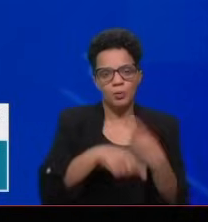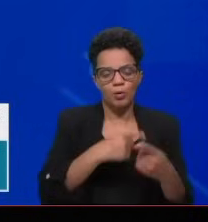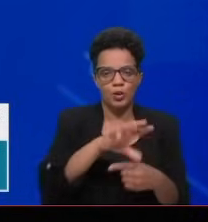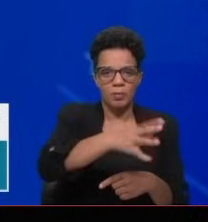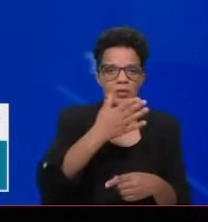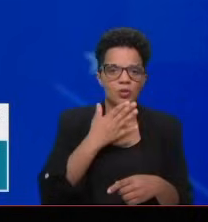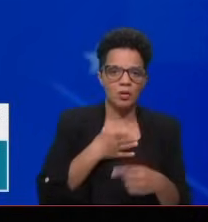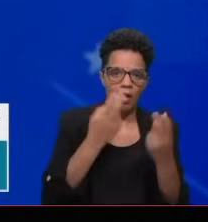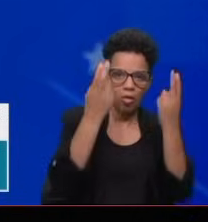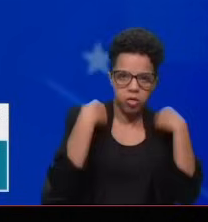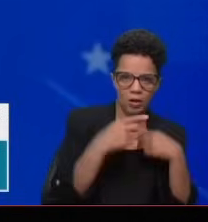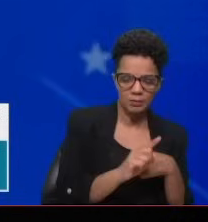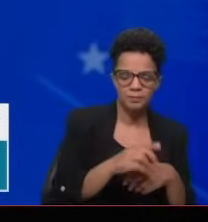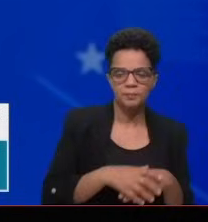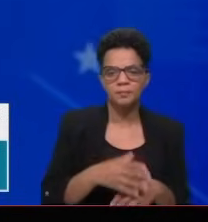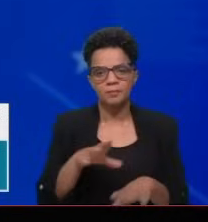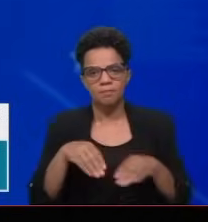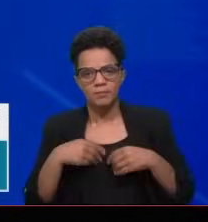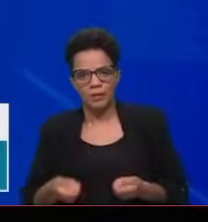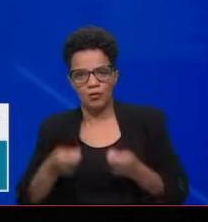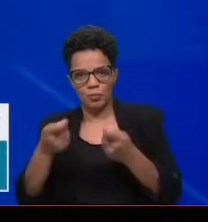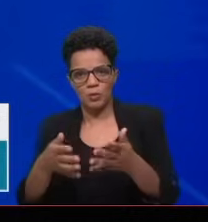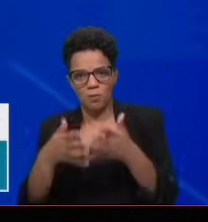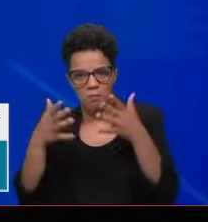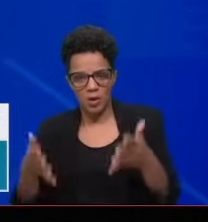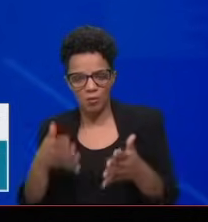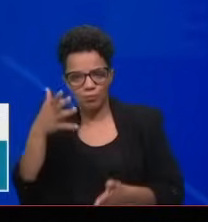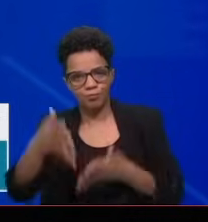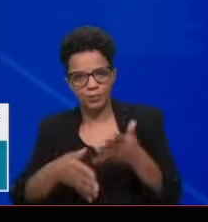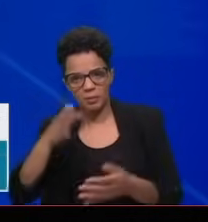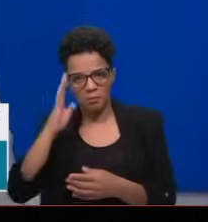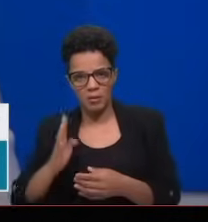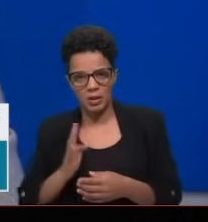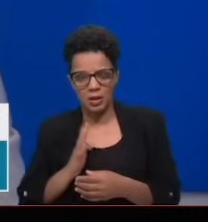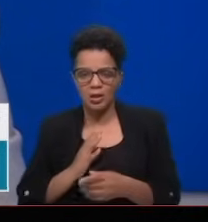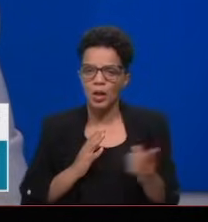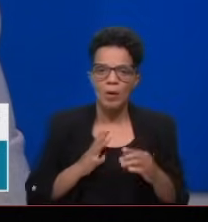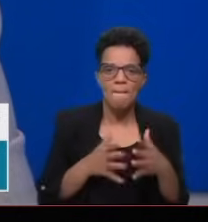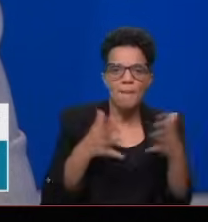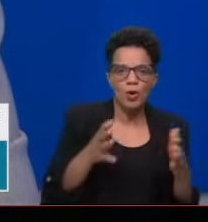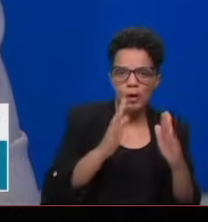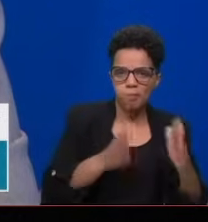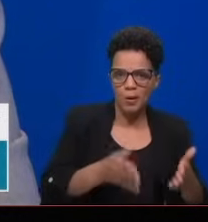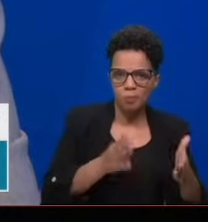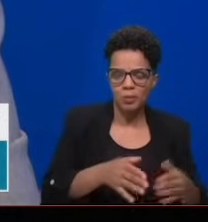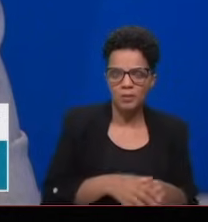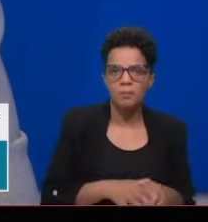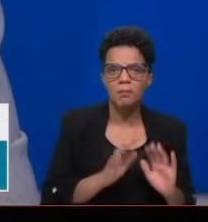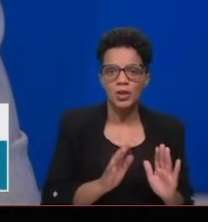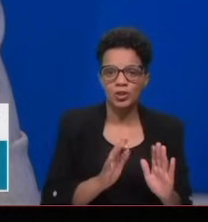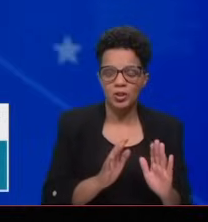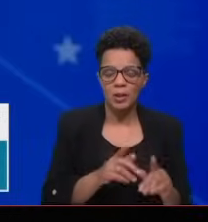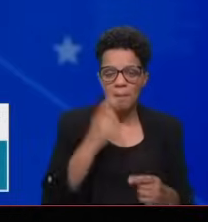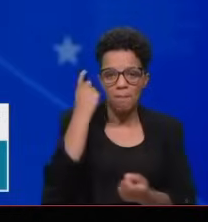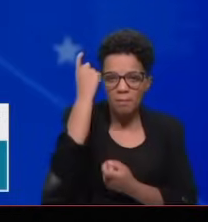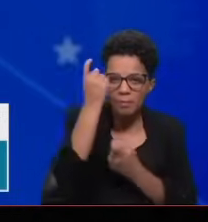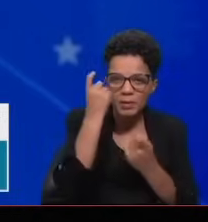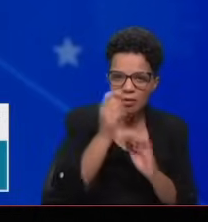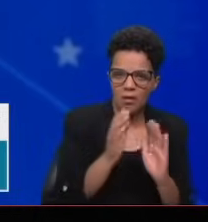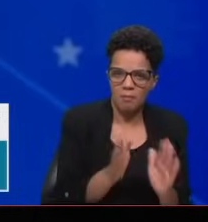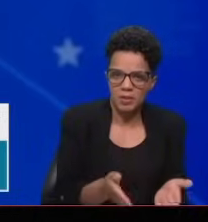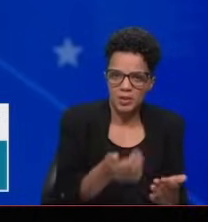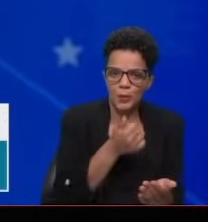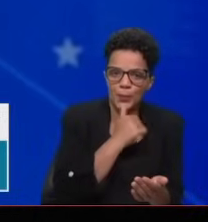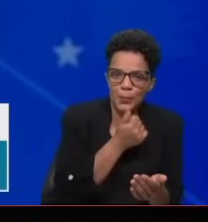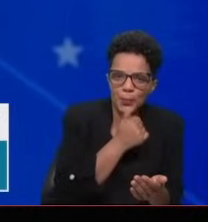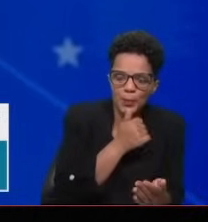países portanto admite um investimento maior em termos da indústria militar desde logo é R tem que ser maior não tem que ser maior tenha que ser pensado tem que ser tem que ser